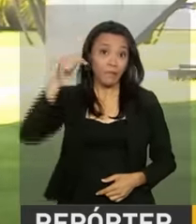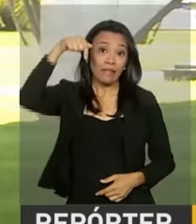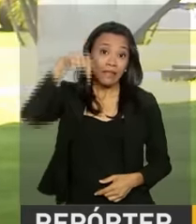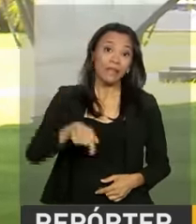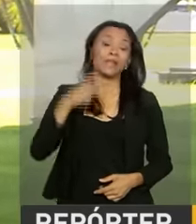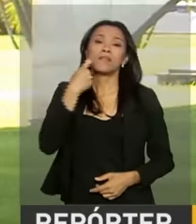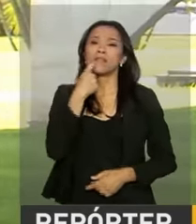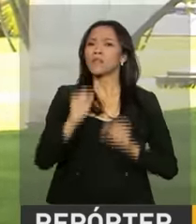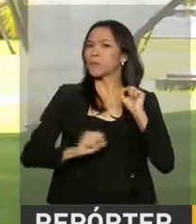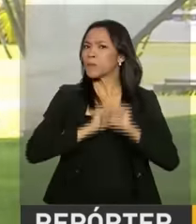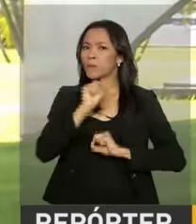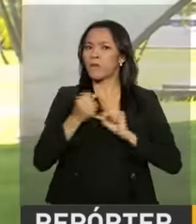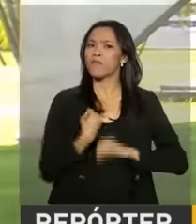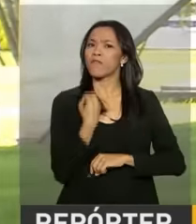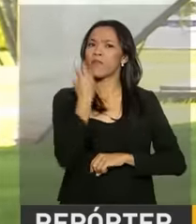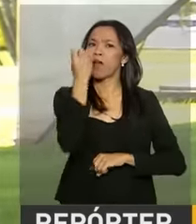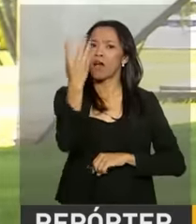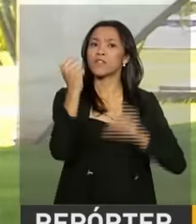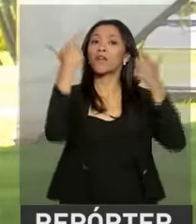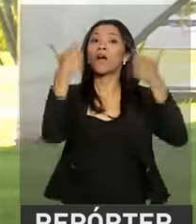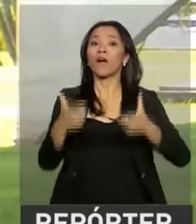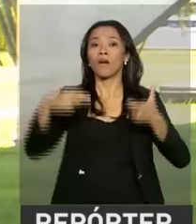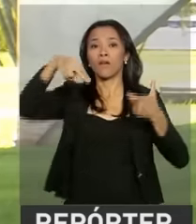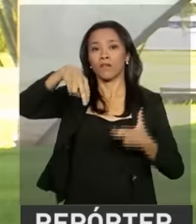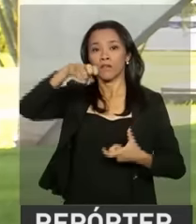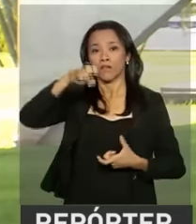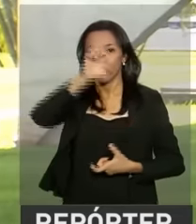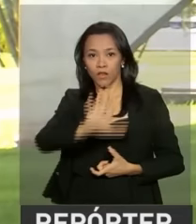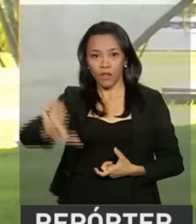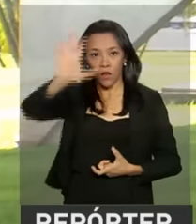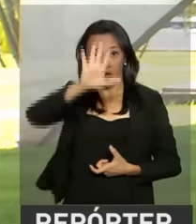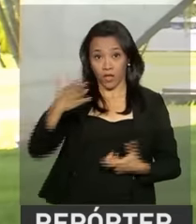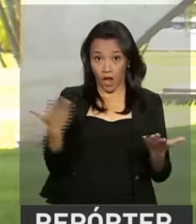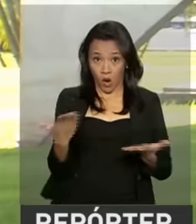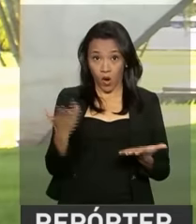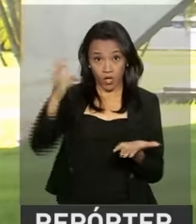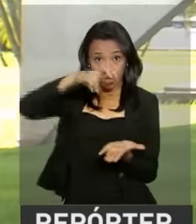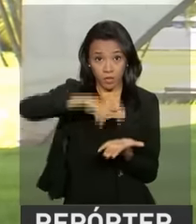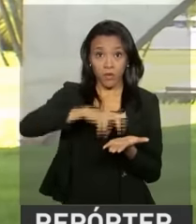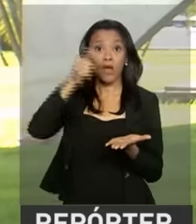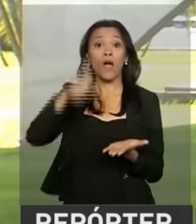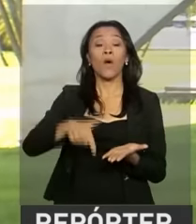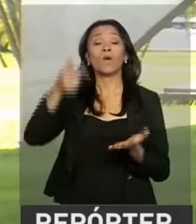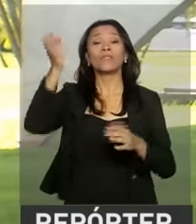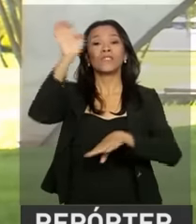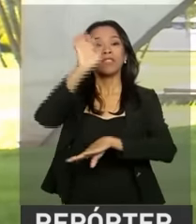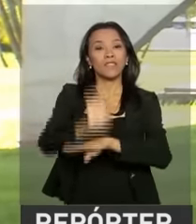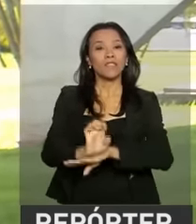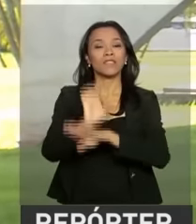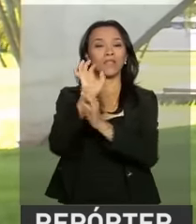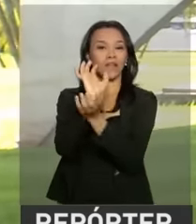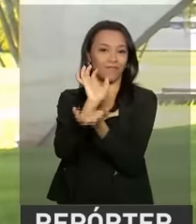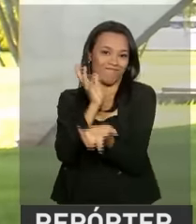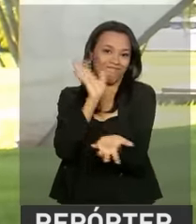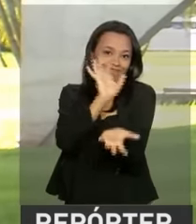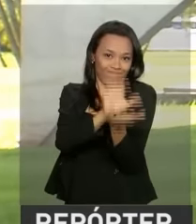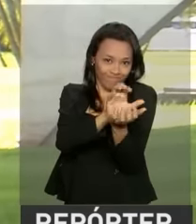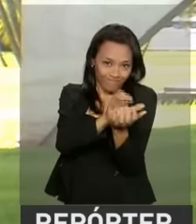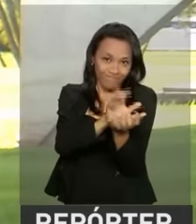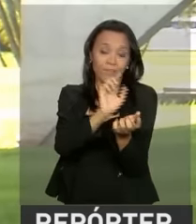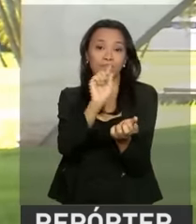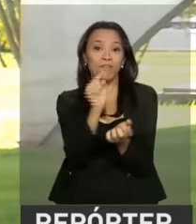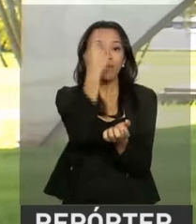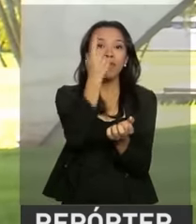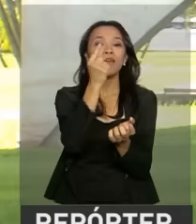sexta-feira uma viagem ao nordeste ele desembarca agora de manhã em Pernambuco o primeiro compromisso dele